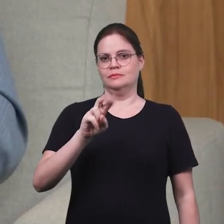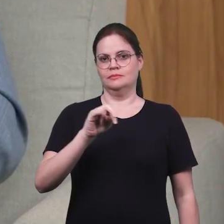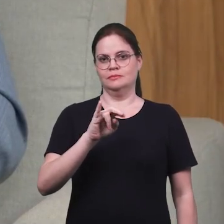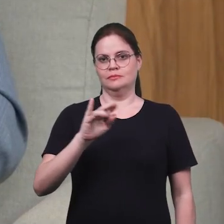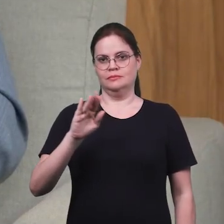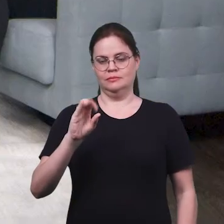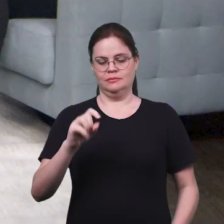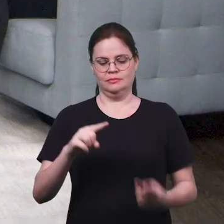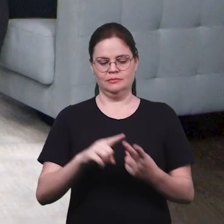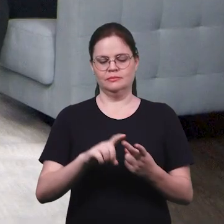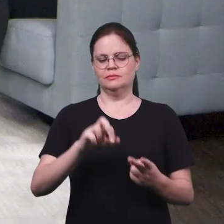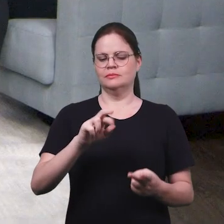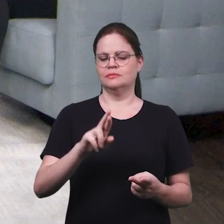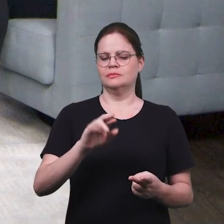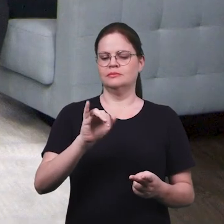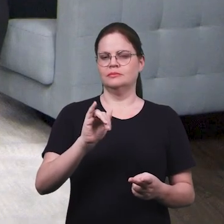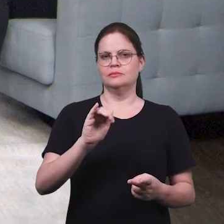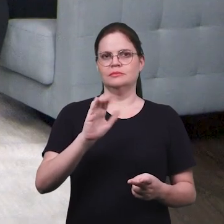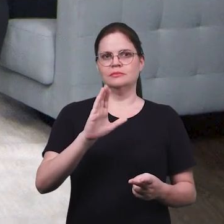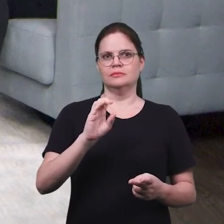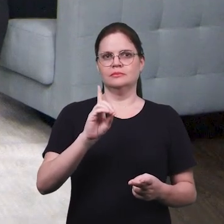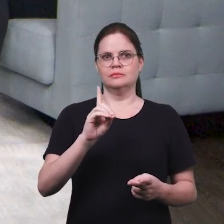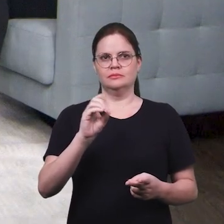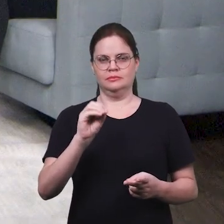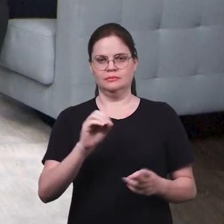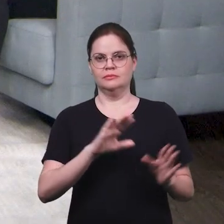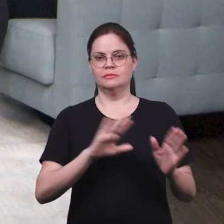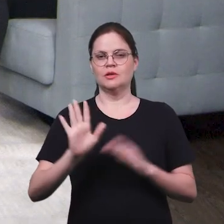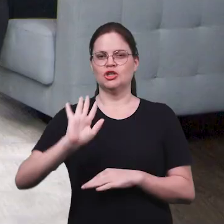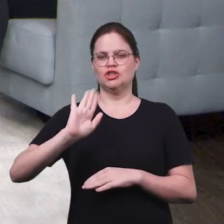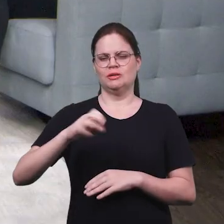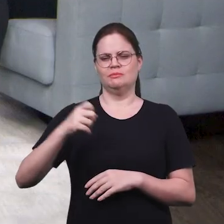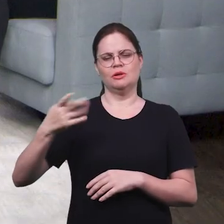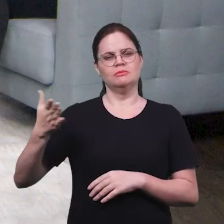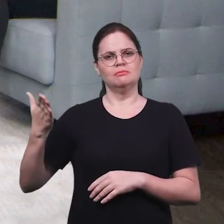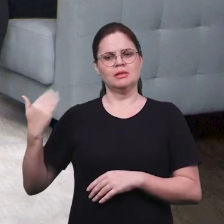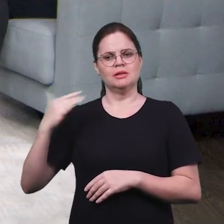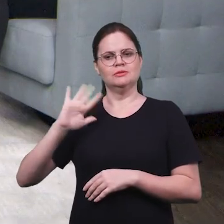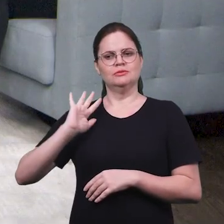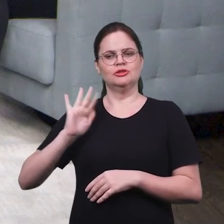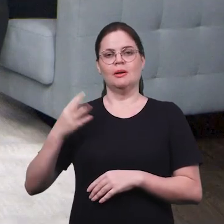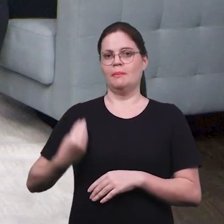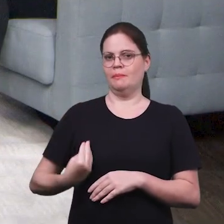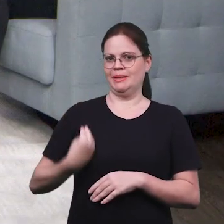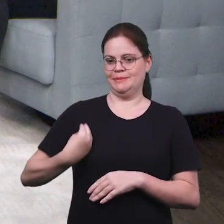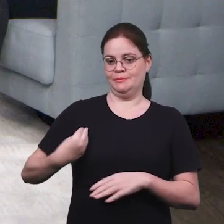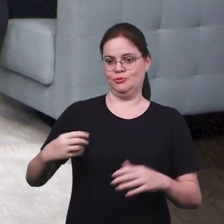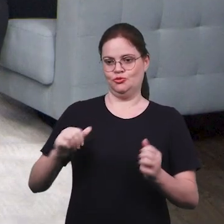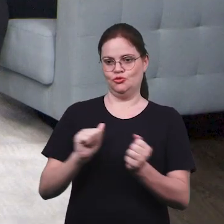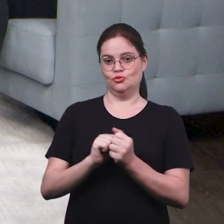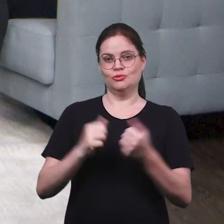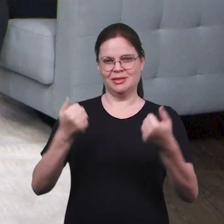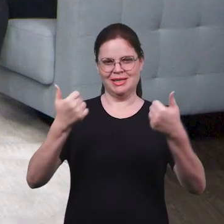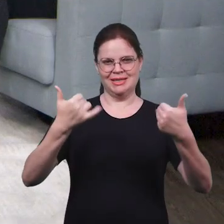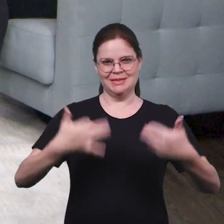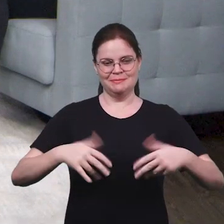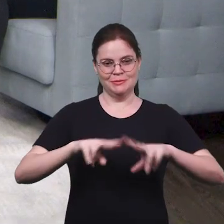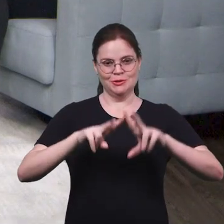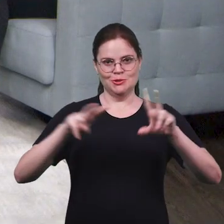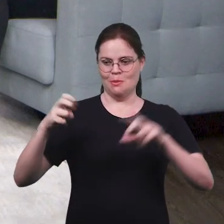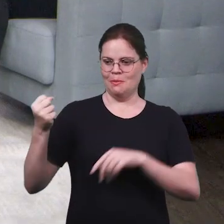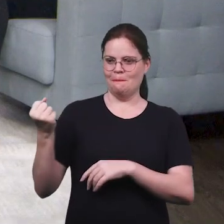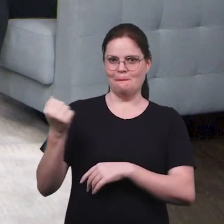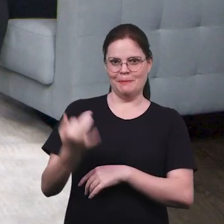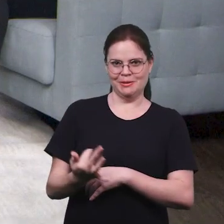Ricardo Diniz. Silvano Rangel, Ricardo Diniz participaram conosco do último episódio quando falamos sobre a madrugada. Hoje nós